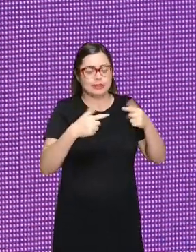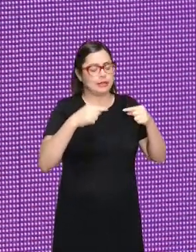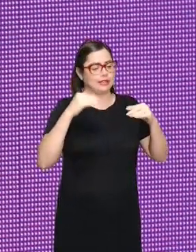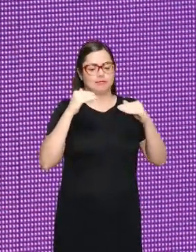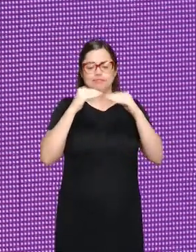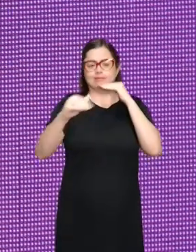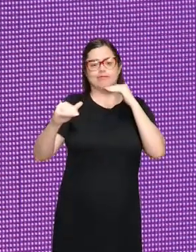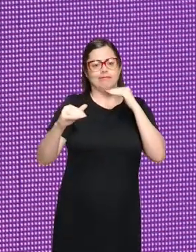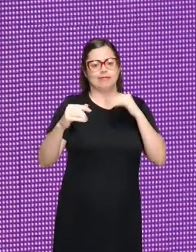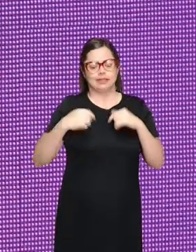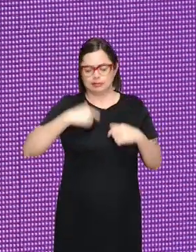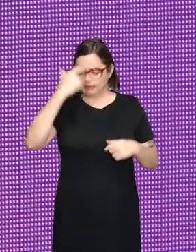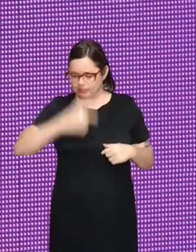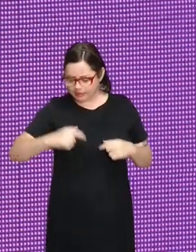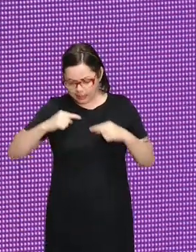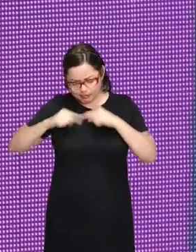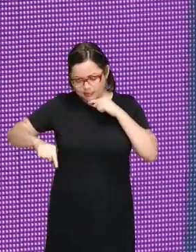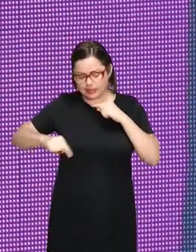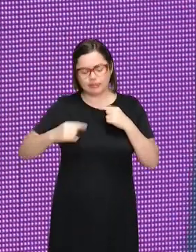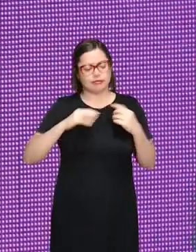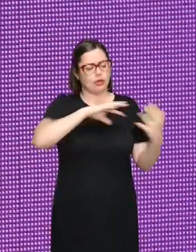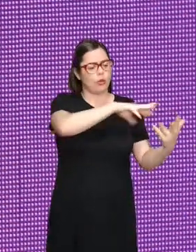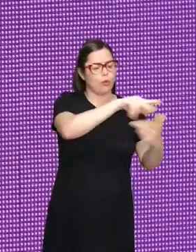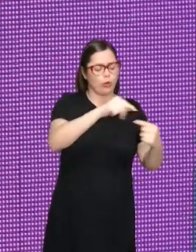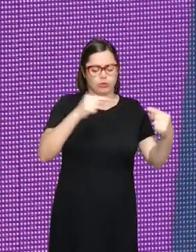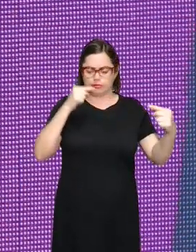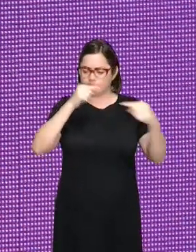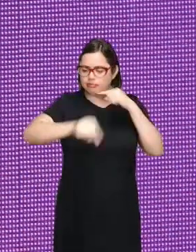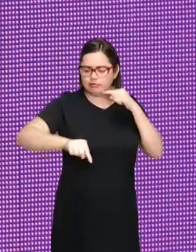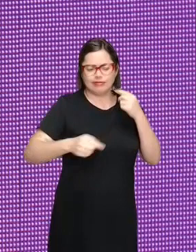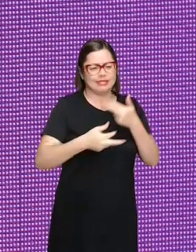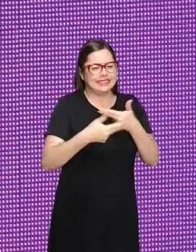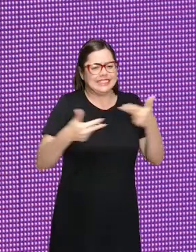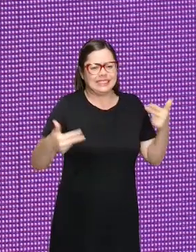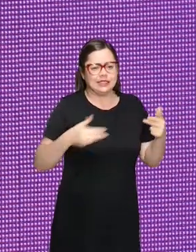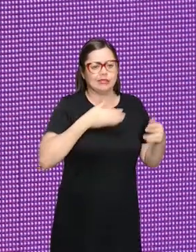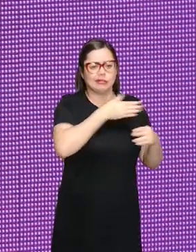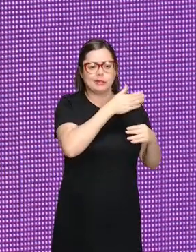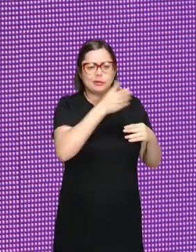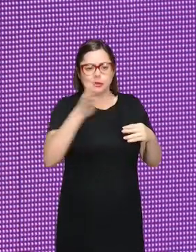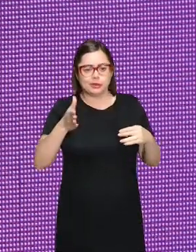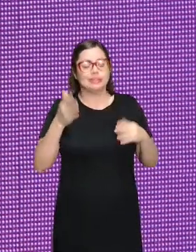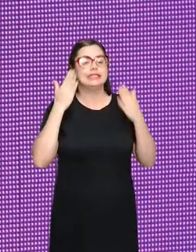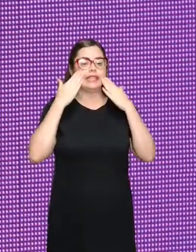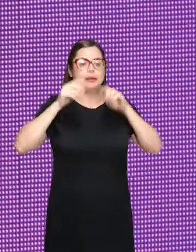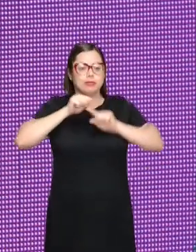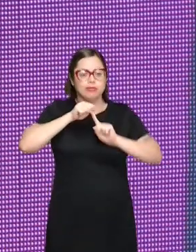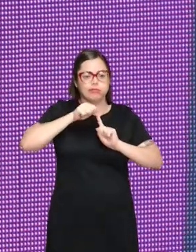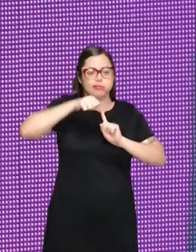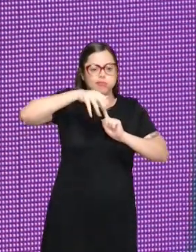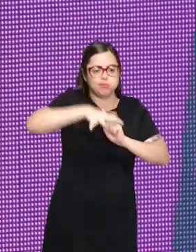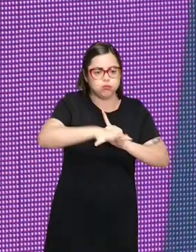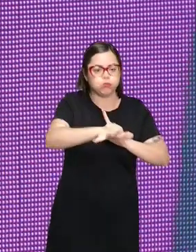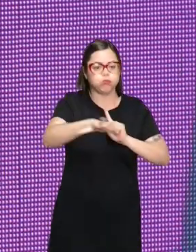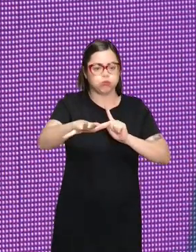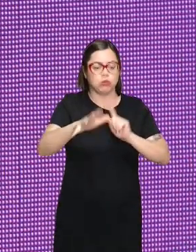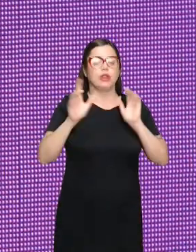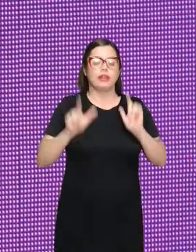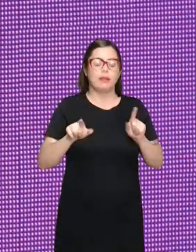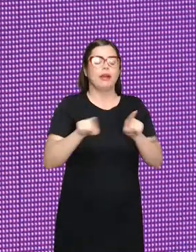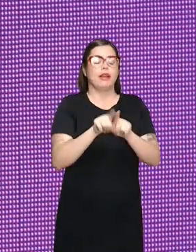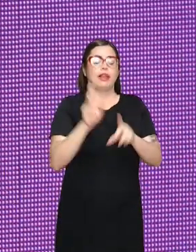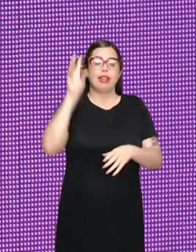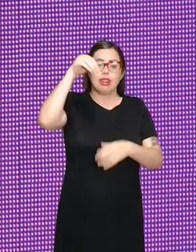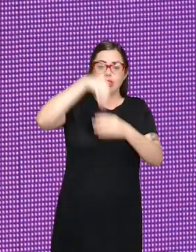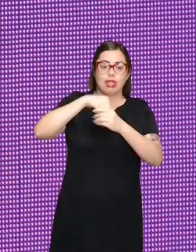gente, com as outras pessoas e com o planeta. E como tudo na vida é polaridade, a internet, ao mesmo tempo que ela pode ser